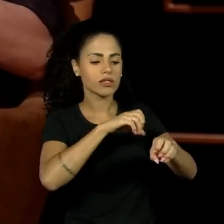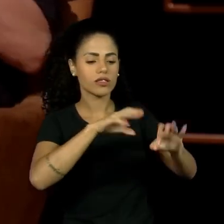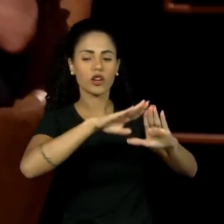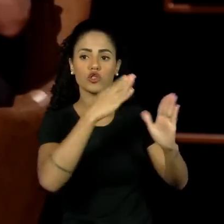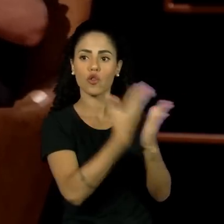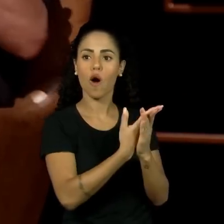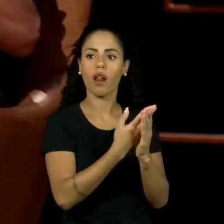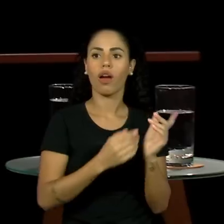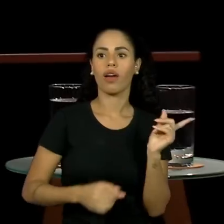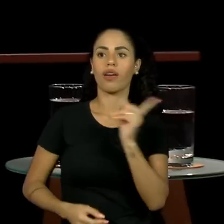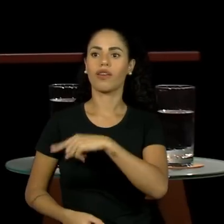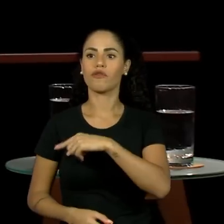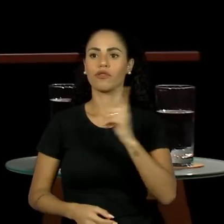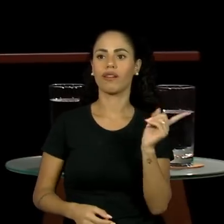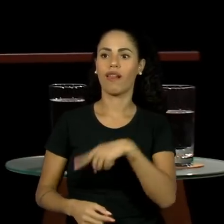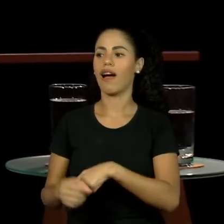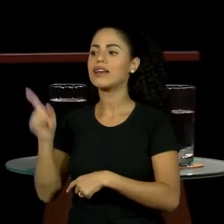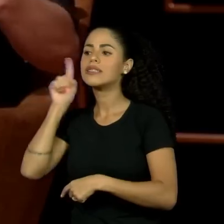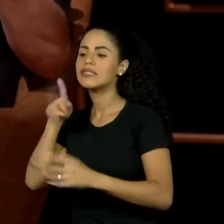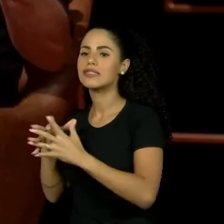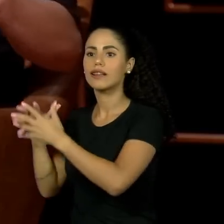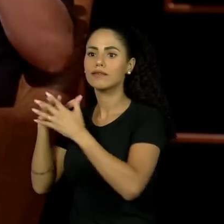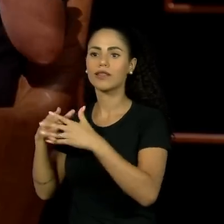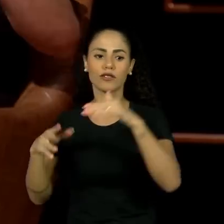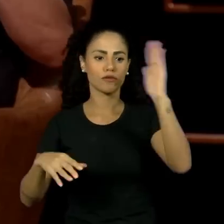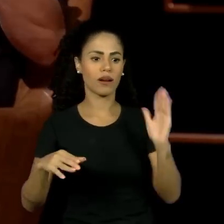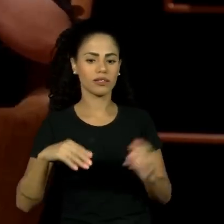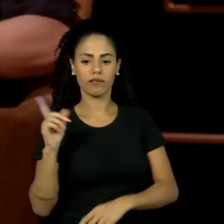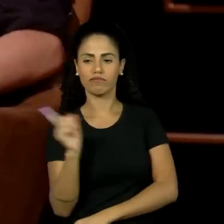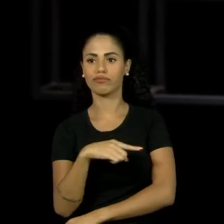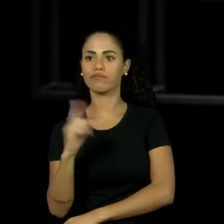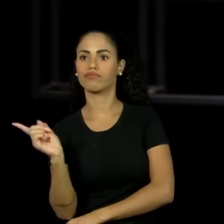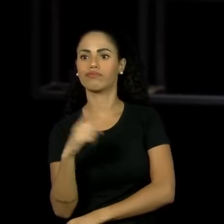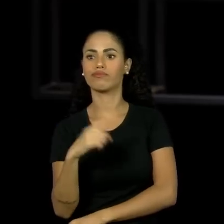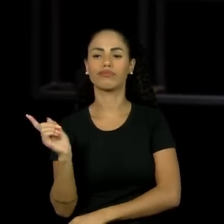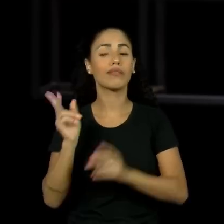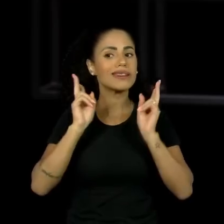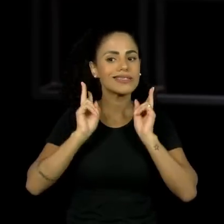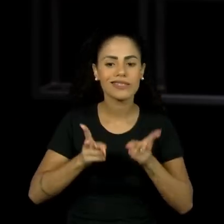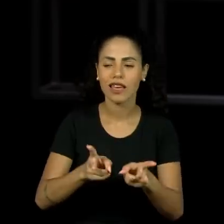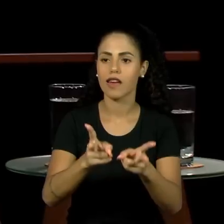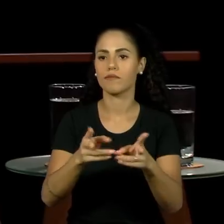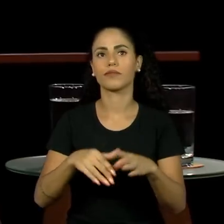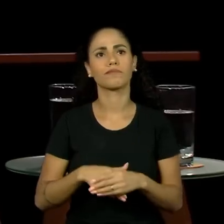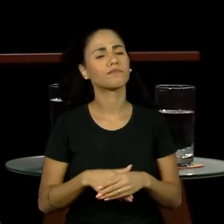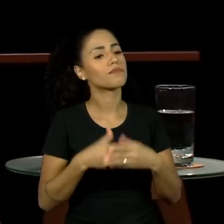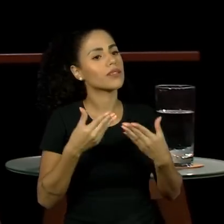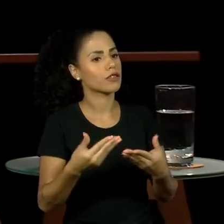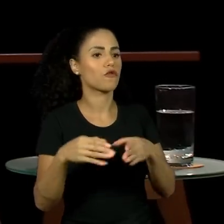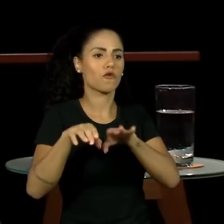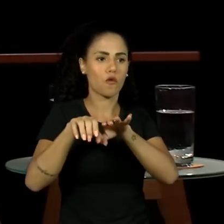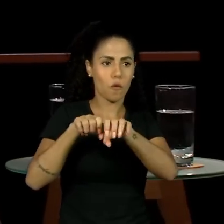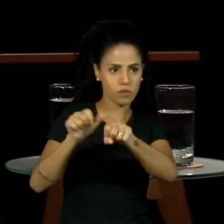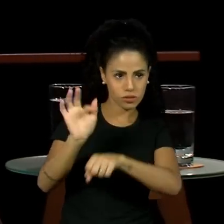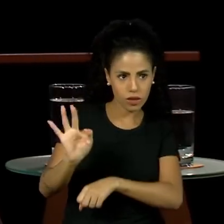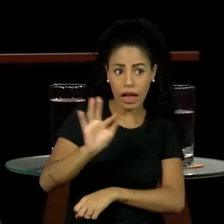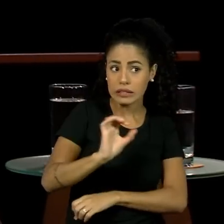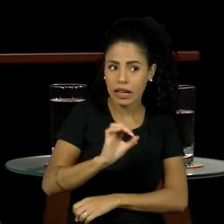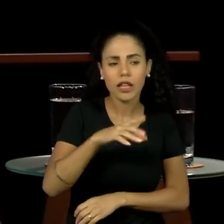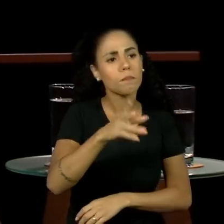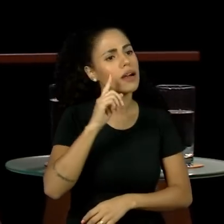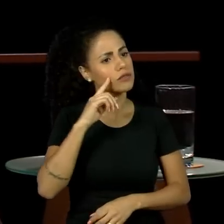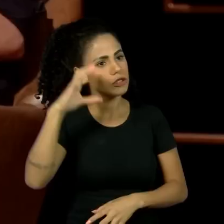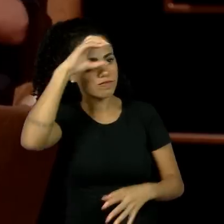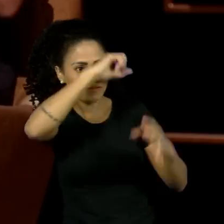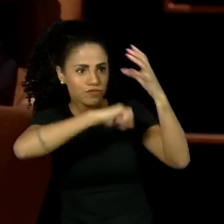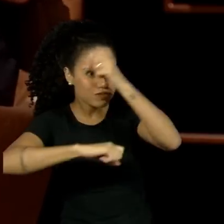Estados Unidos durante 3 anos para fazer cursos. Quer dizer, não foi uma formação acadêmica, mas ela foi bem diversa. Foi